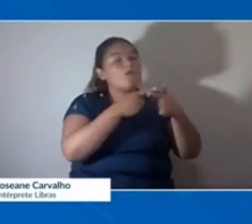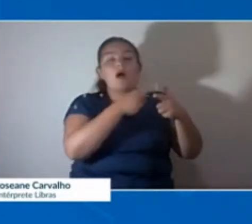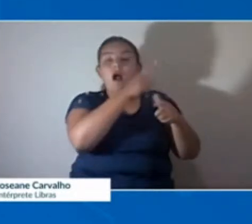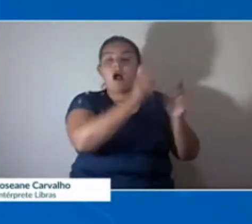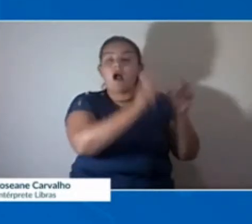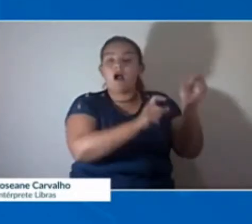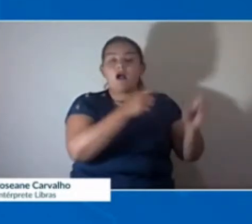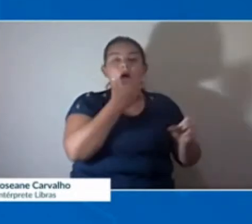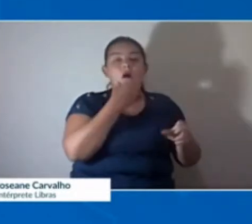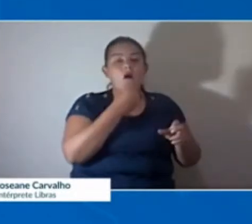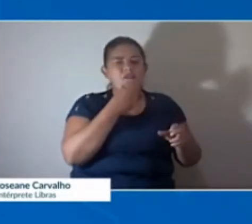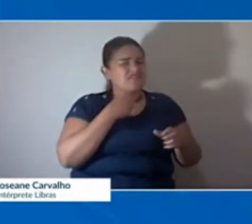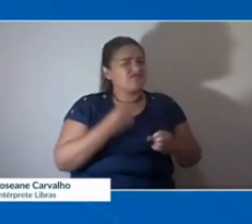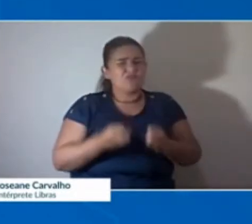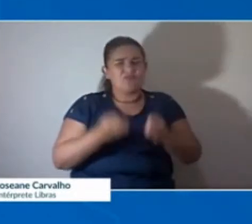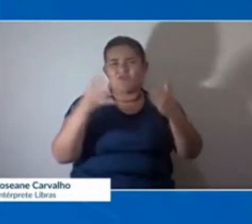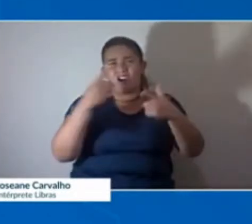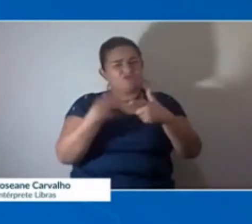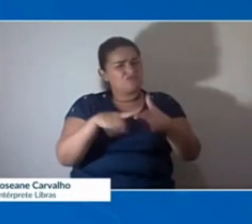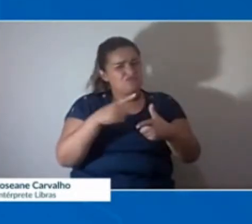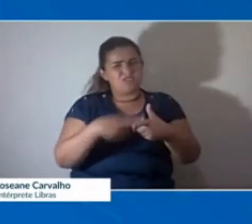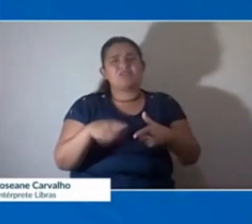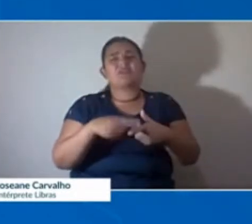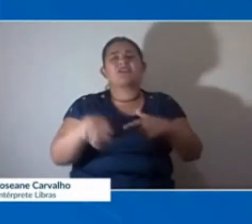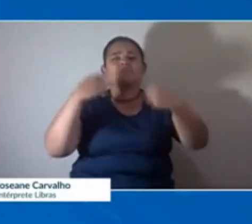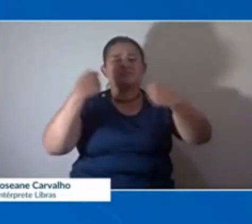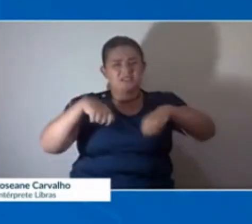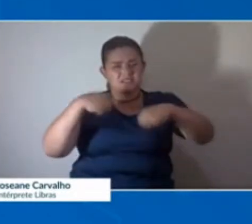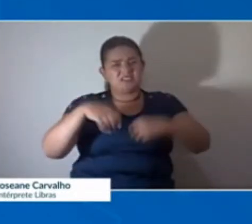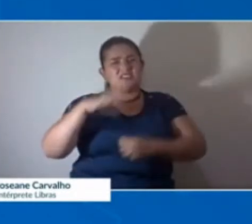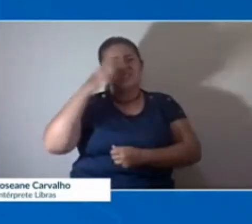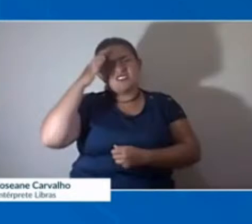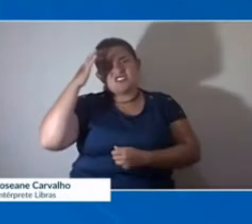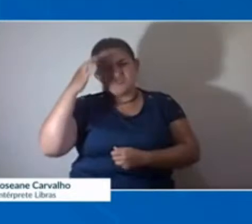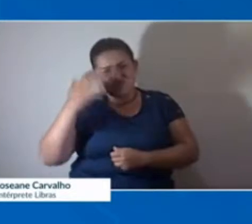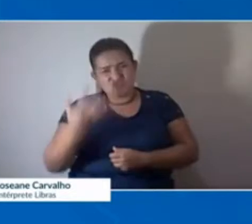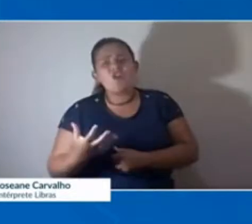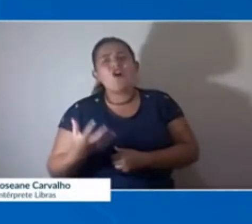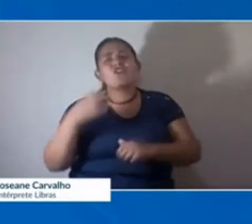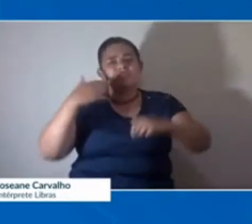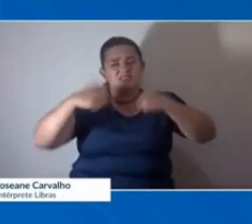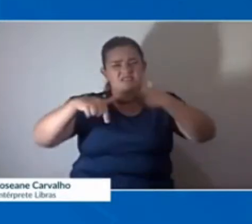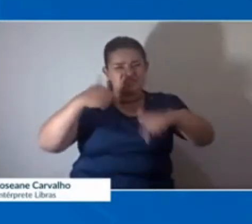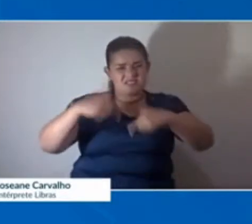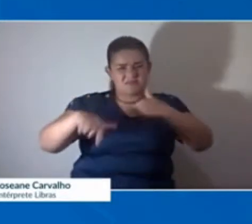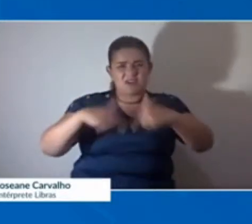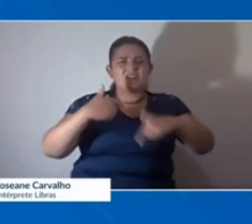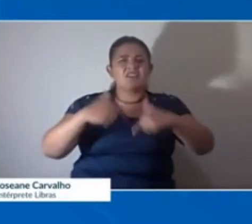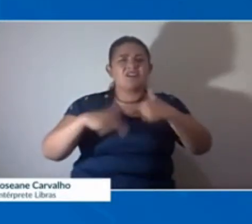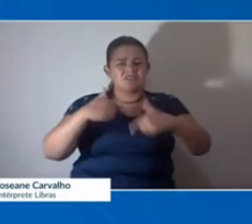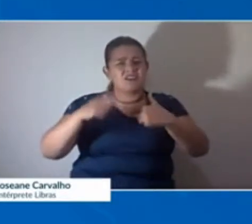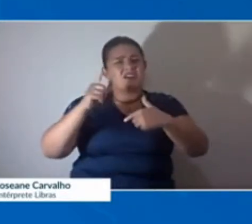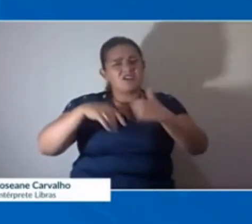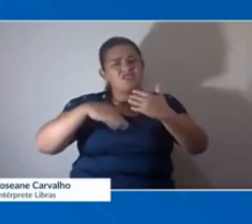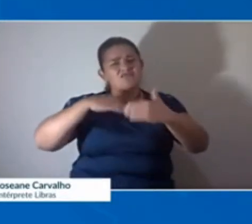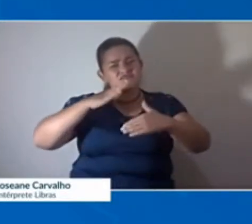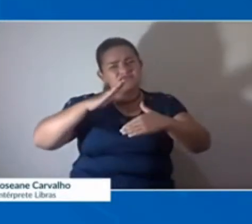a ordem que precisam ser desconstruídos e trabalhados, e é um